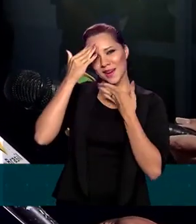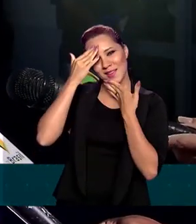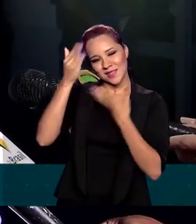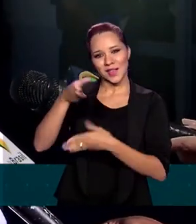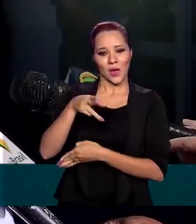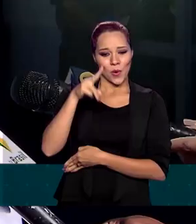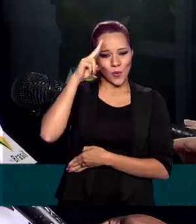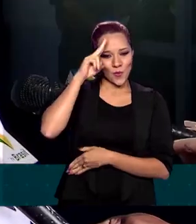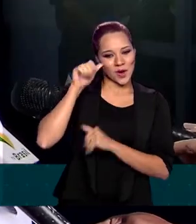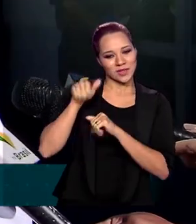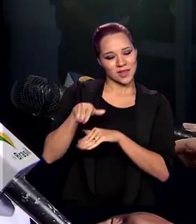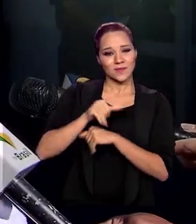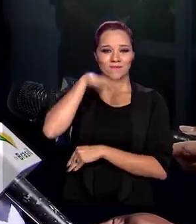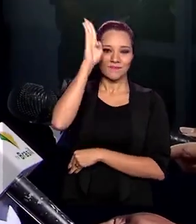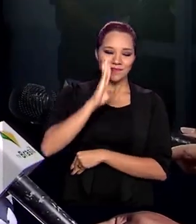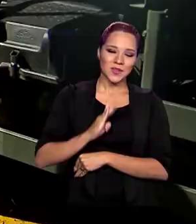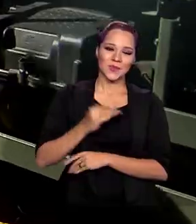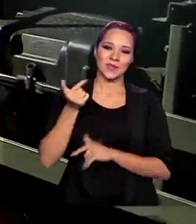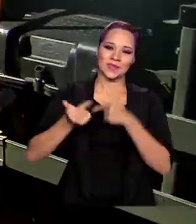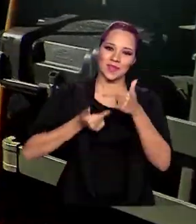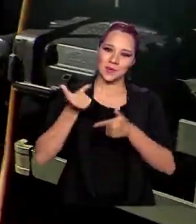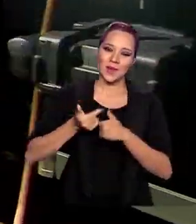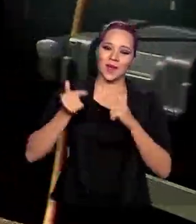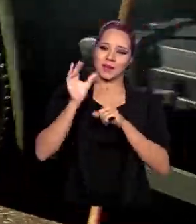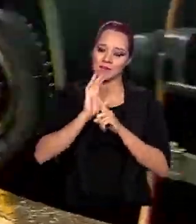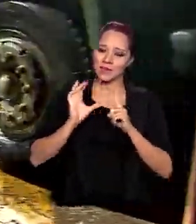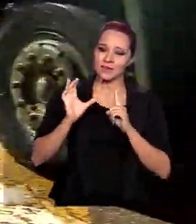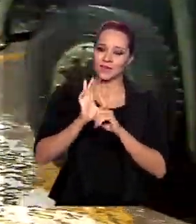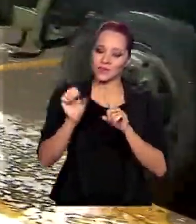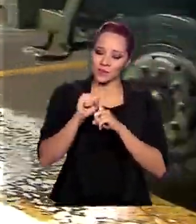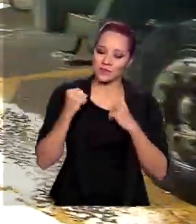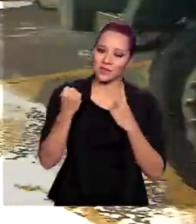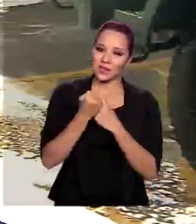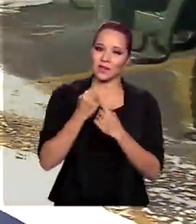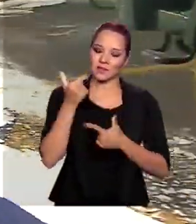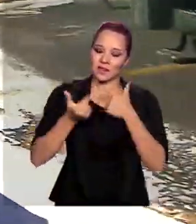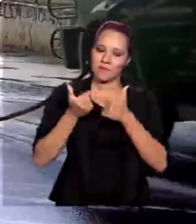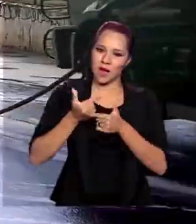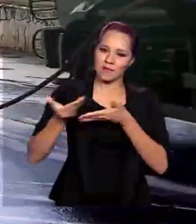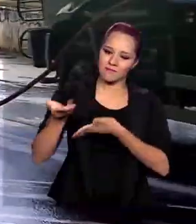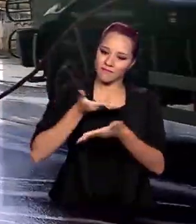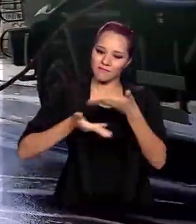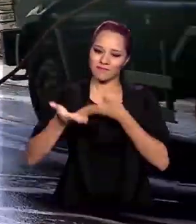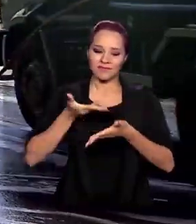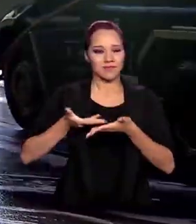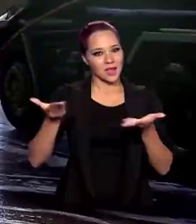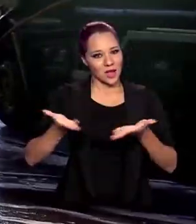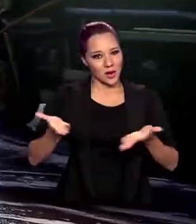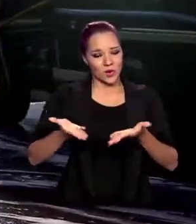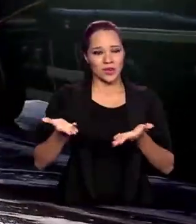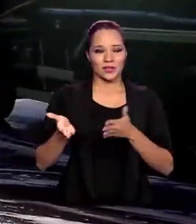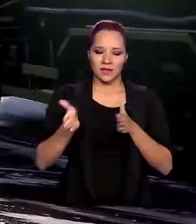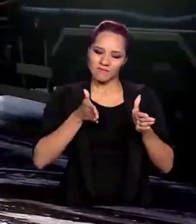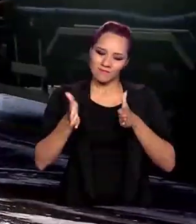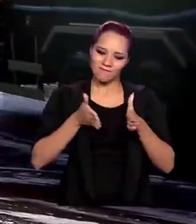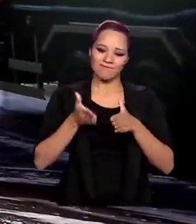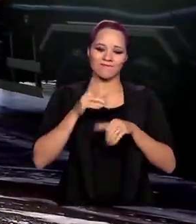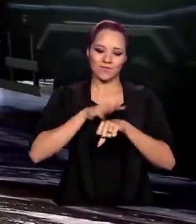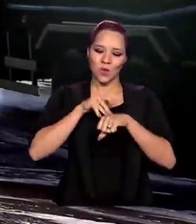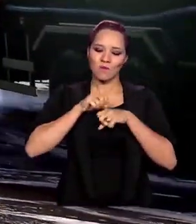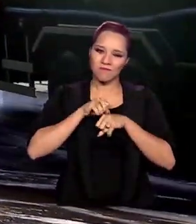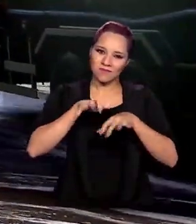Brasileiro por essa ação cívico-social, por essa solidariedade nesse momento em que a gente está passando por essa pandemia.